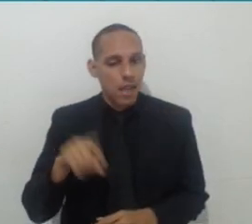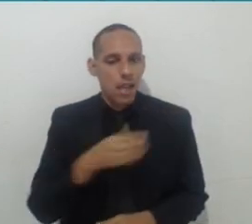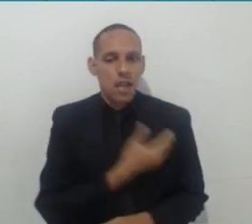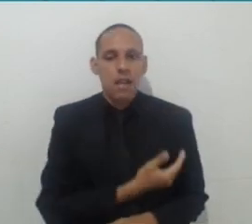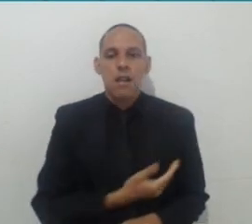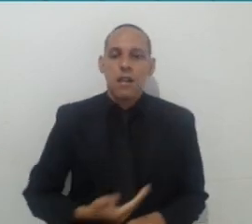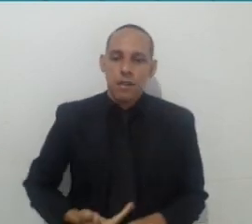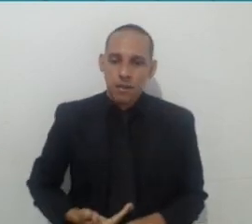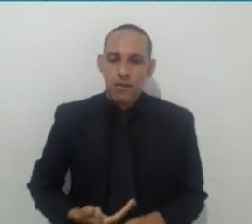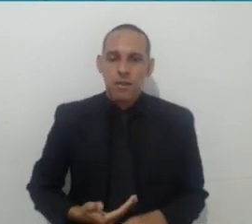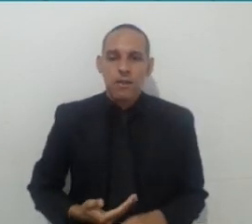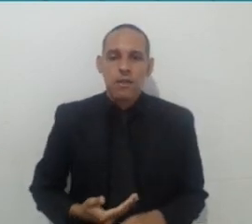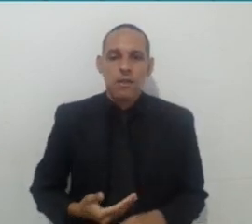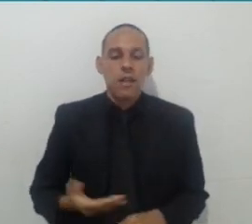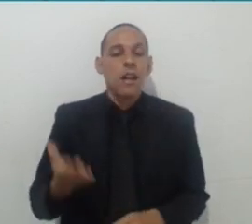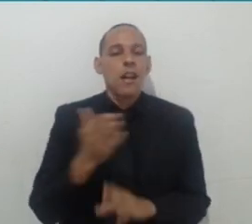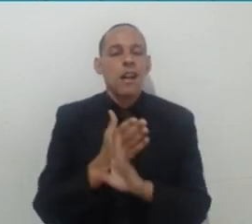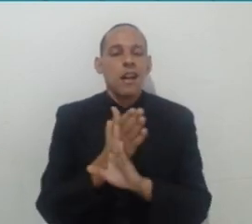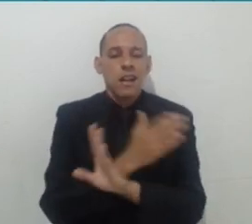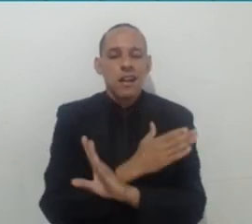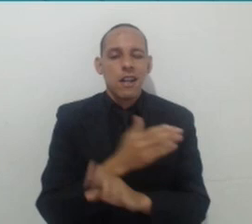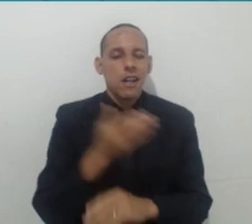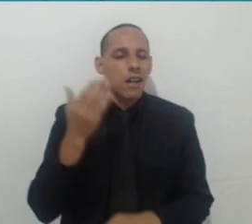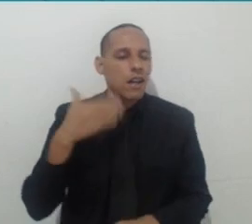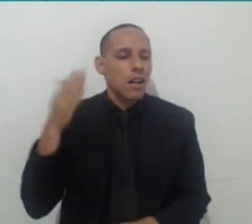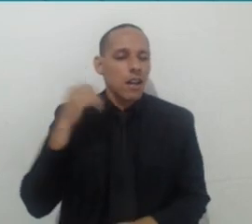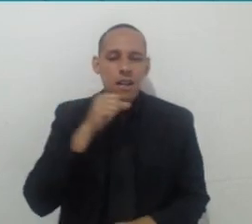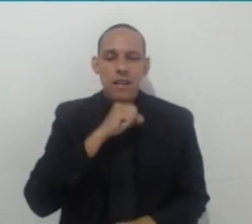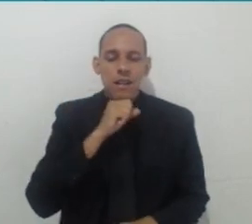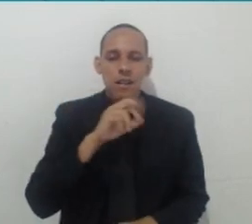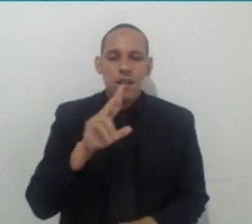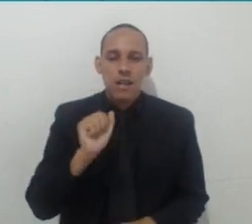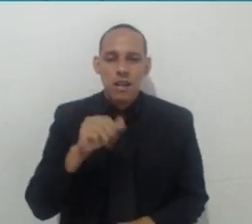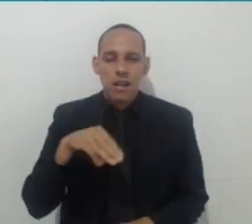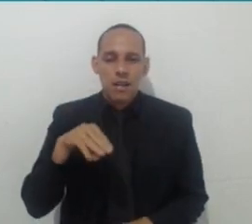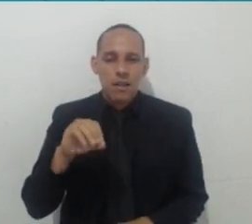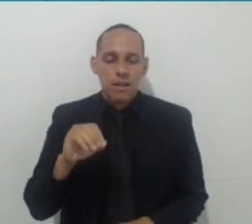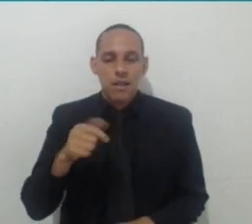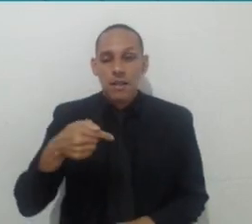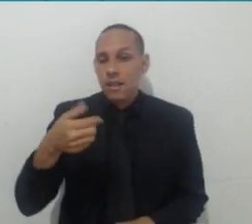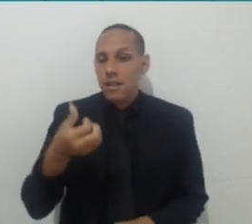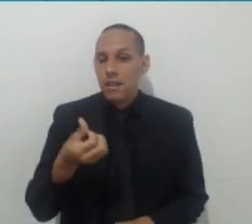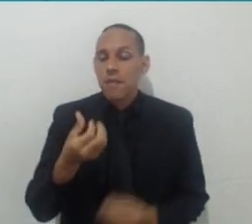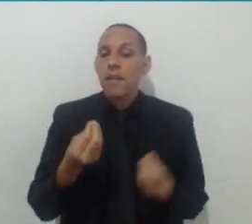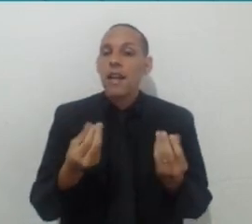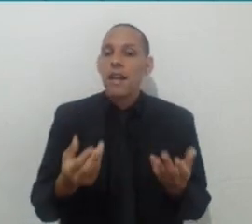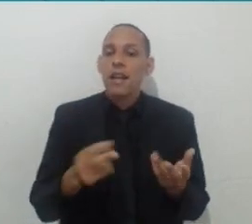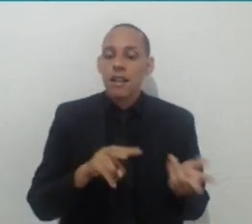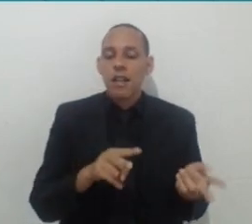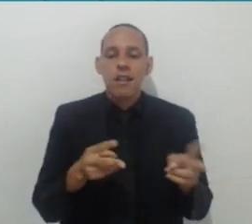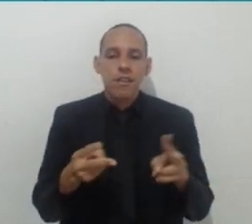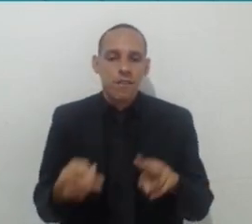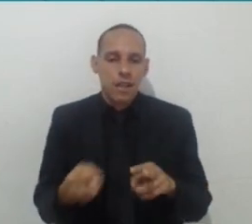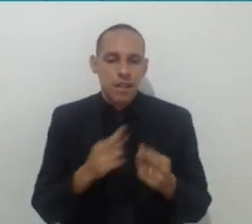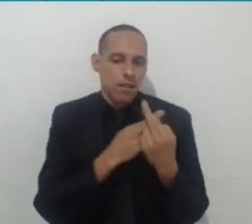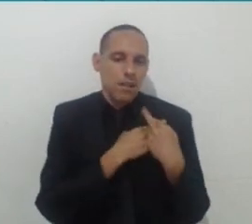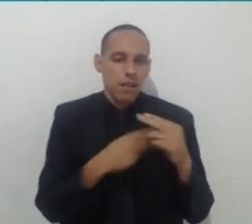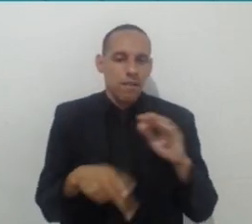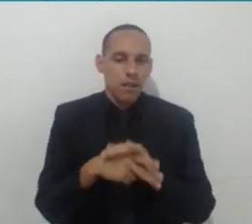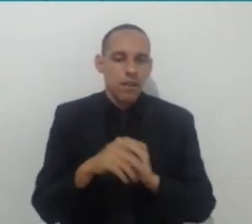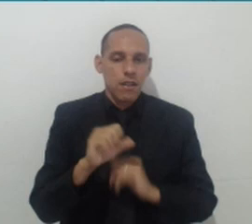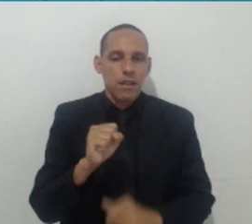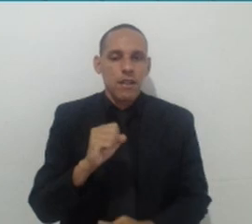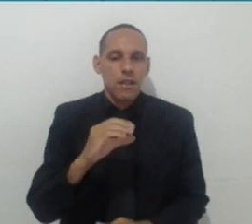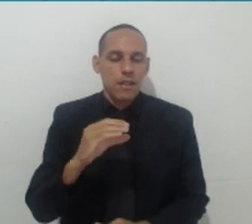antigo ramo 66, na intenção de transferir a responsabilidade para o FCVS. É incompleta e